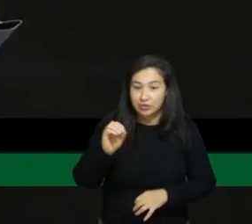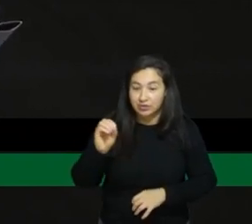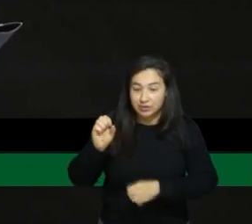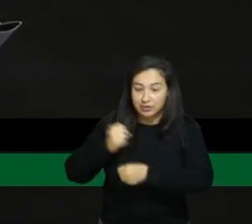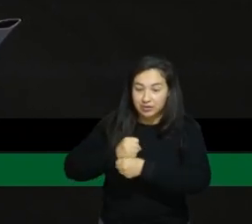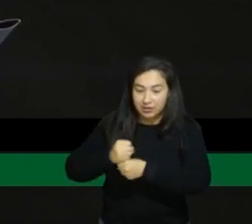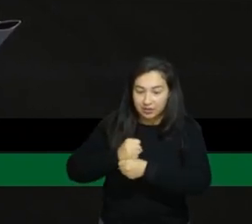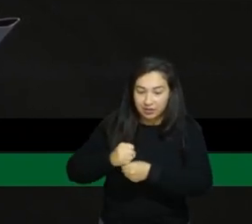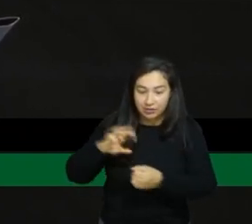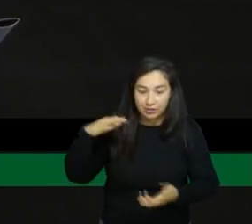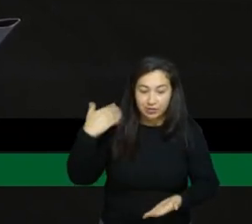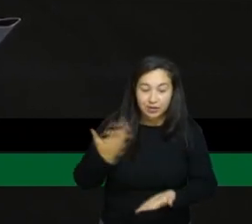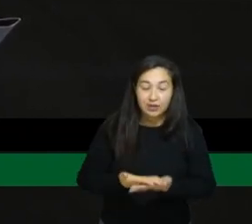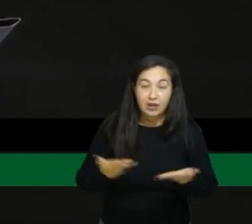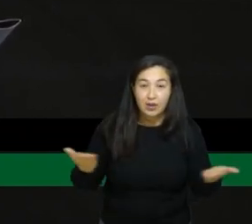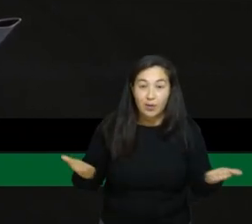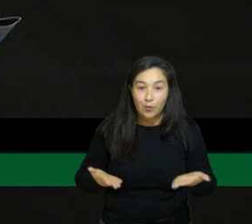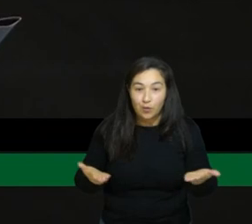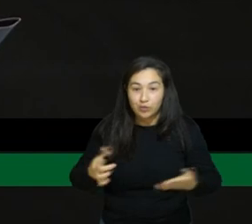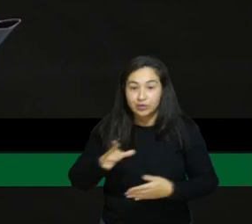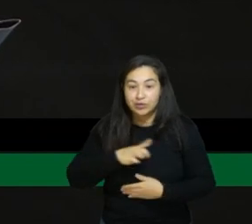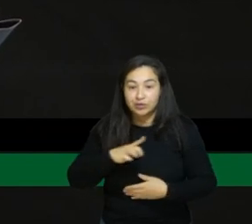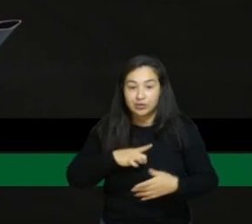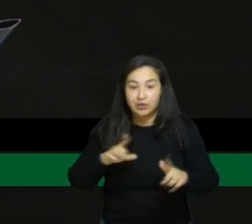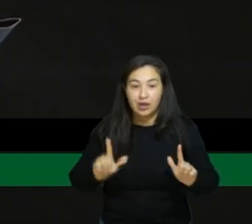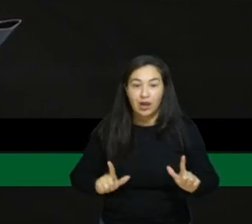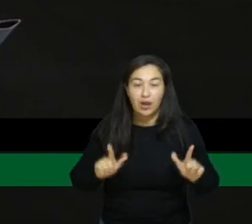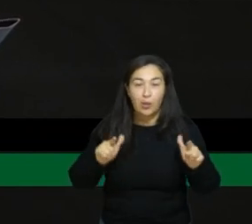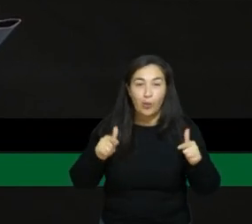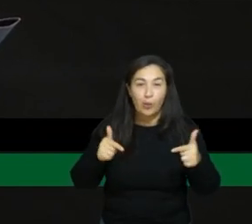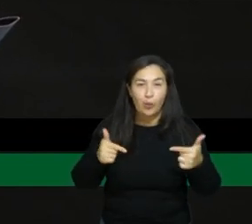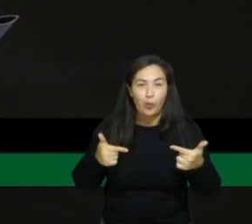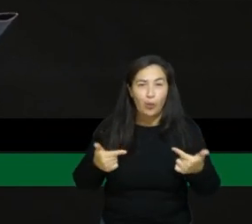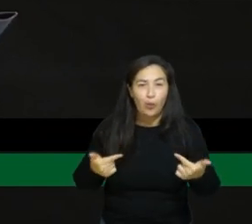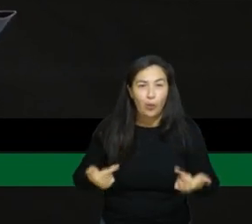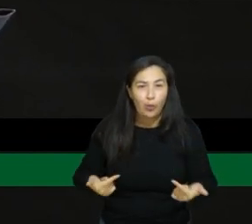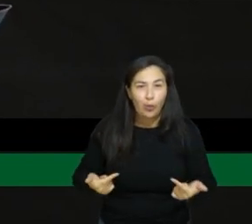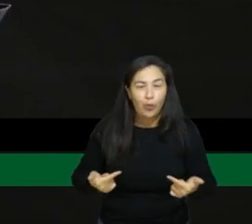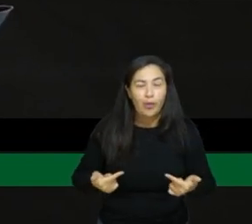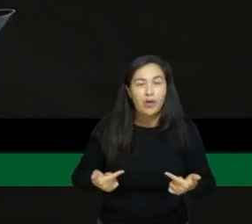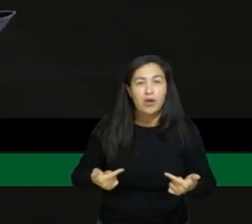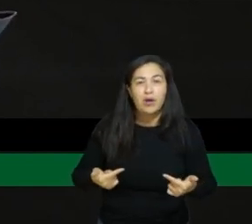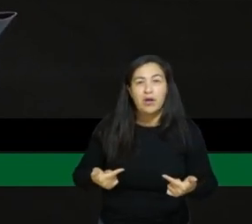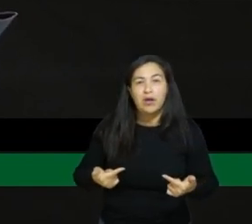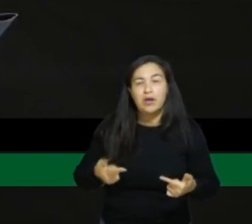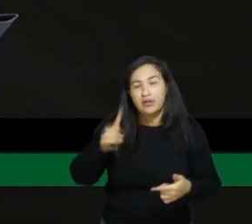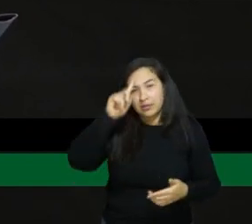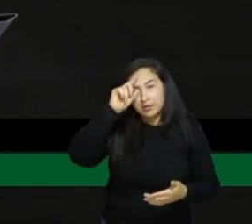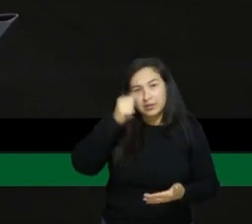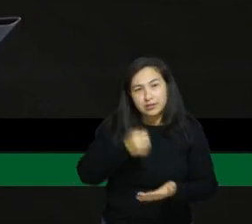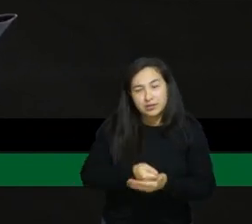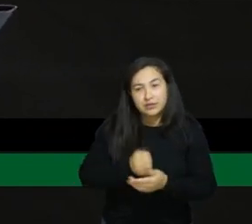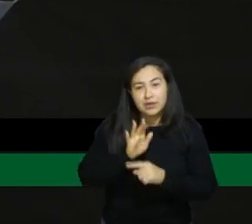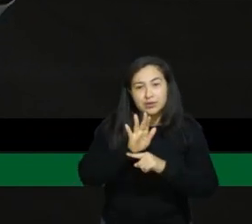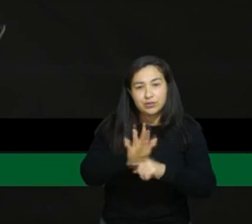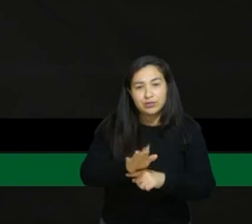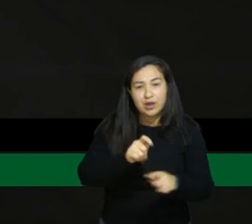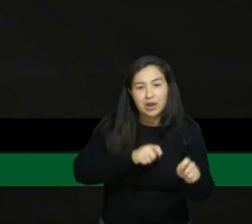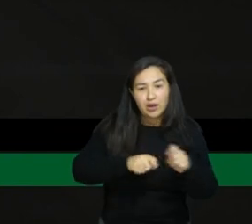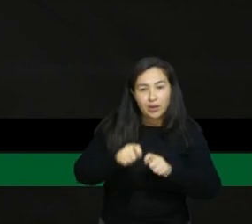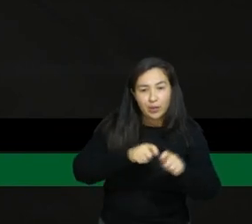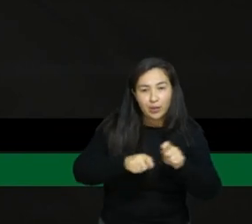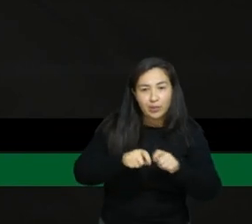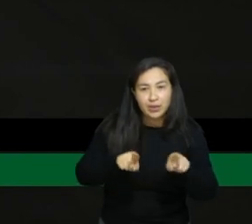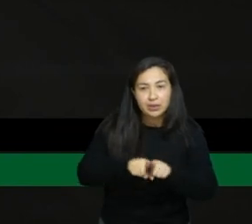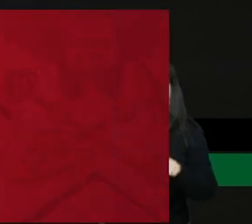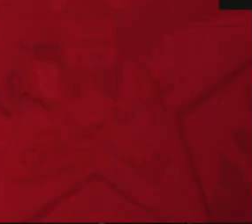cá, tem tido atuação decisiva para o desenvolvimento econômico da região e para a qualidade de